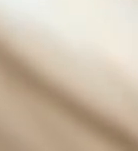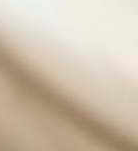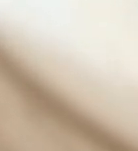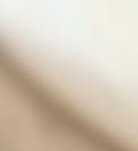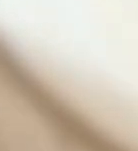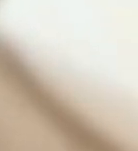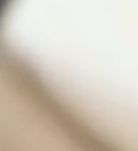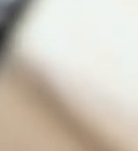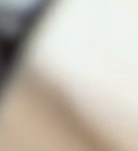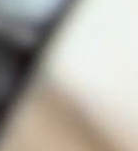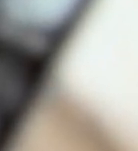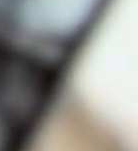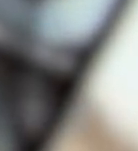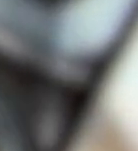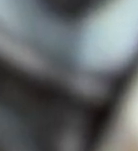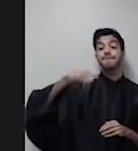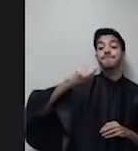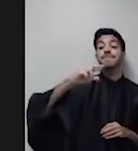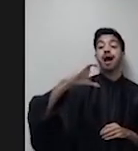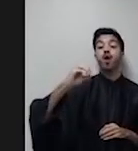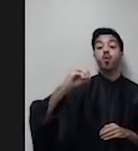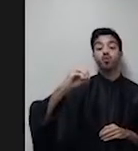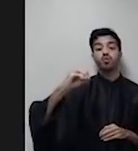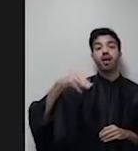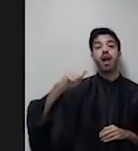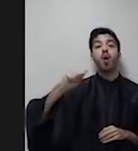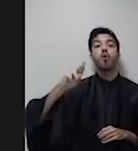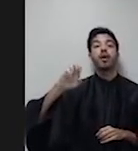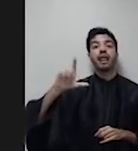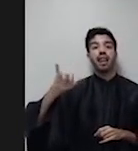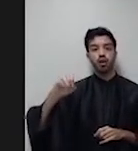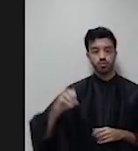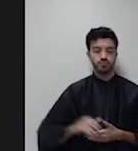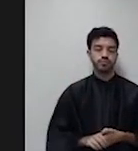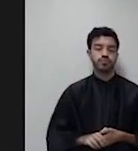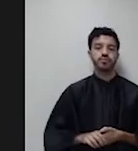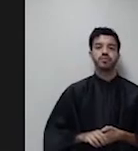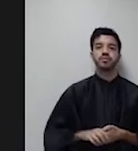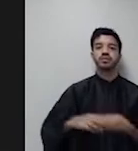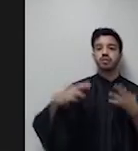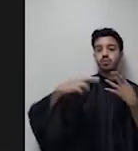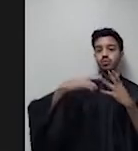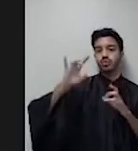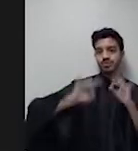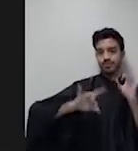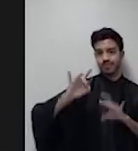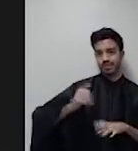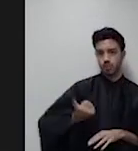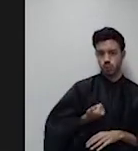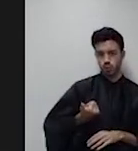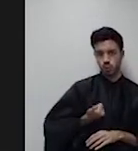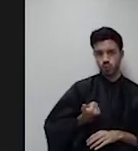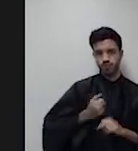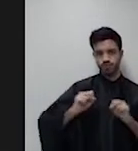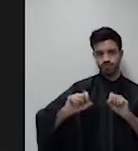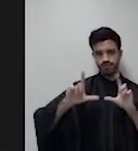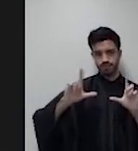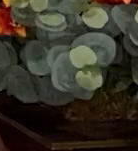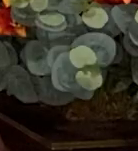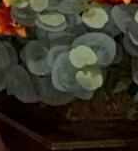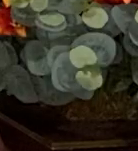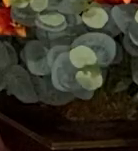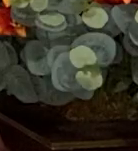negou a cobertura da internação os ministros entenderam que a cobrança do hospital respeitou o contrato firmado pelas